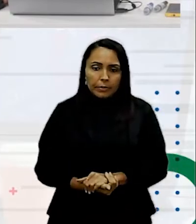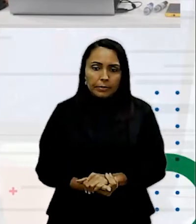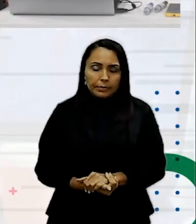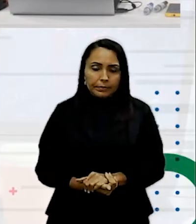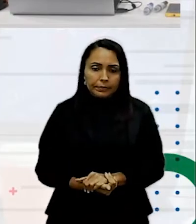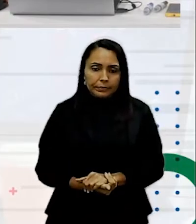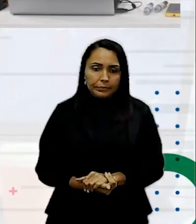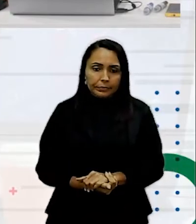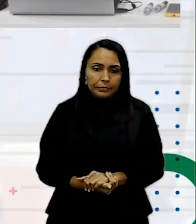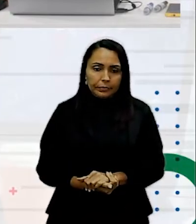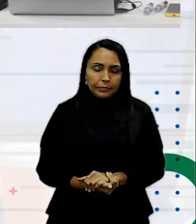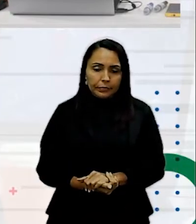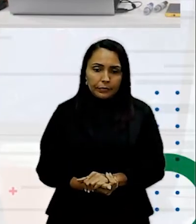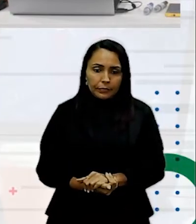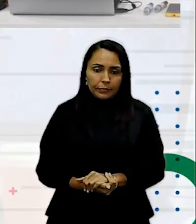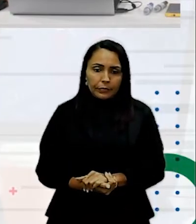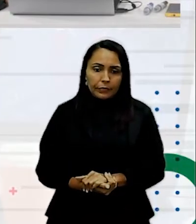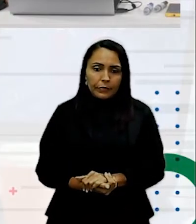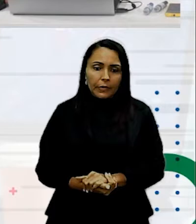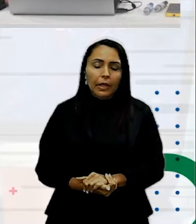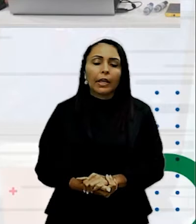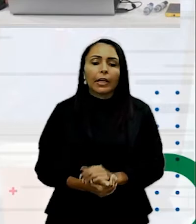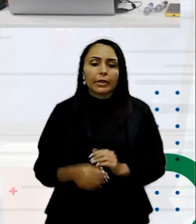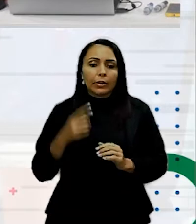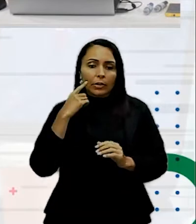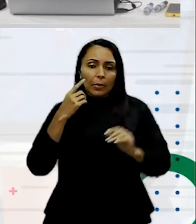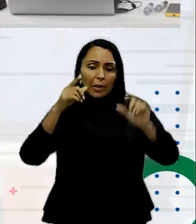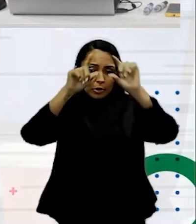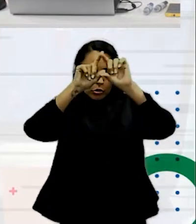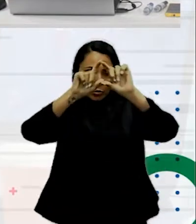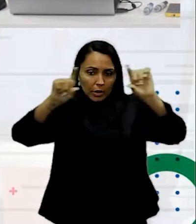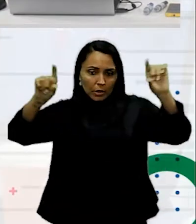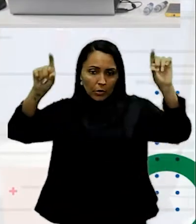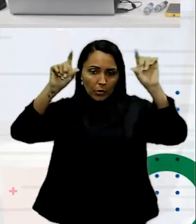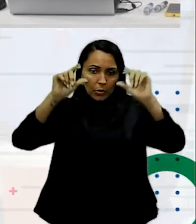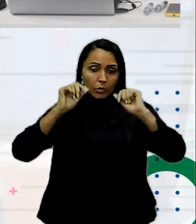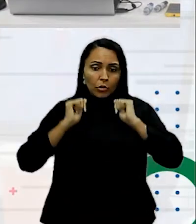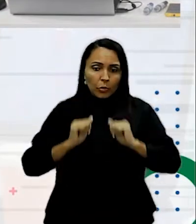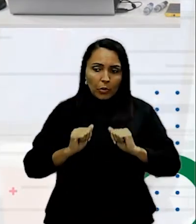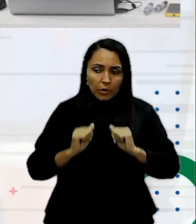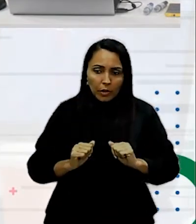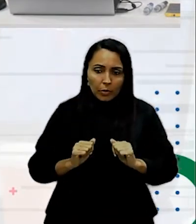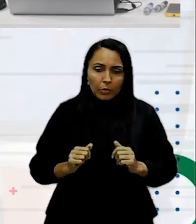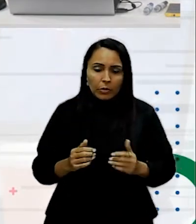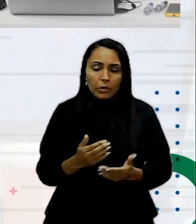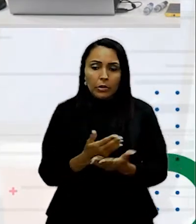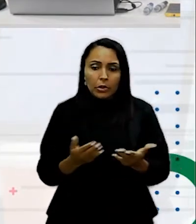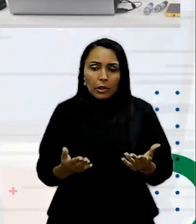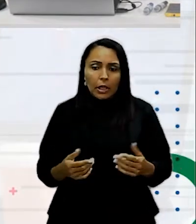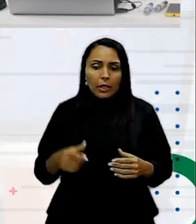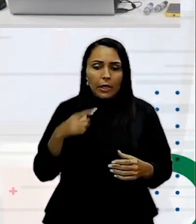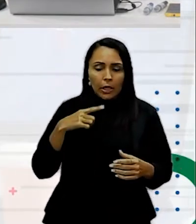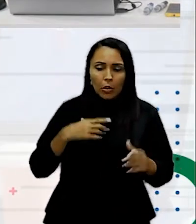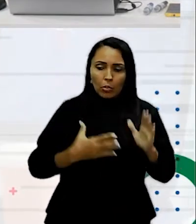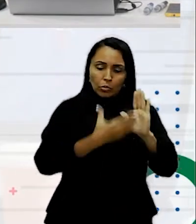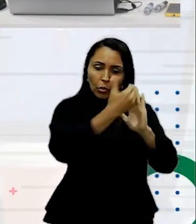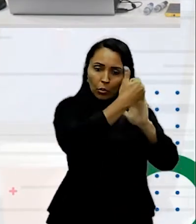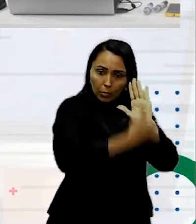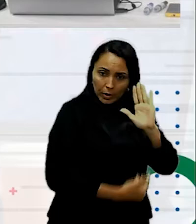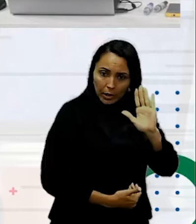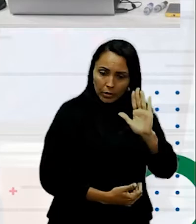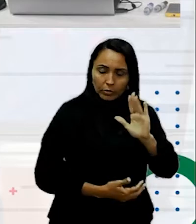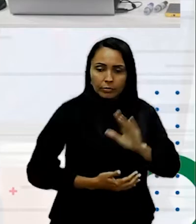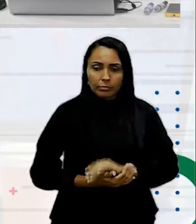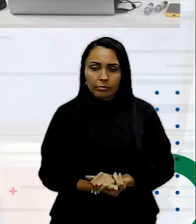lá. Na nossa barra superior, nós podemos, são basicamente as configurações do documento. Então nós podemos